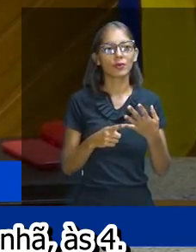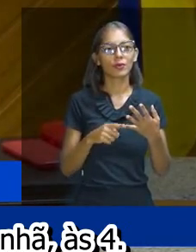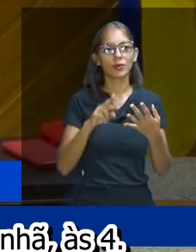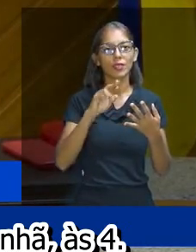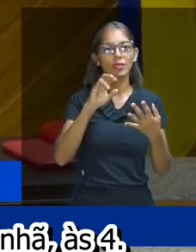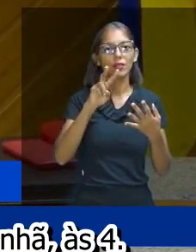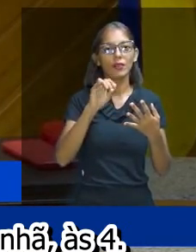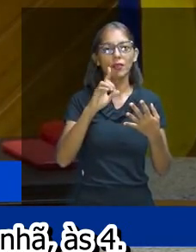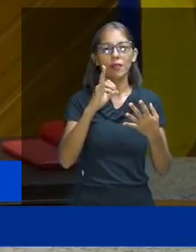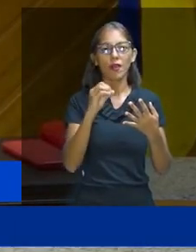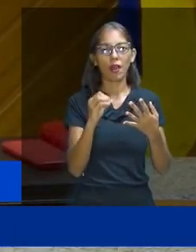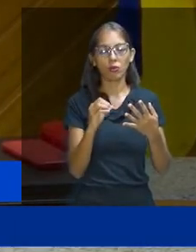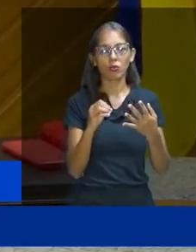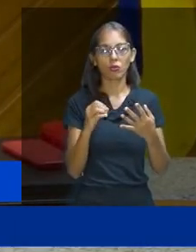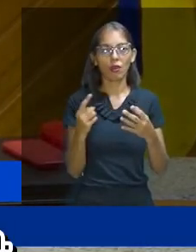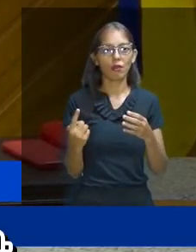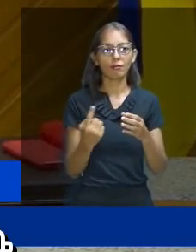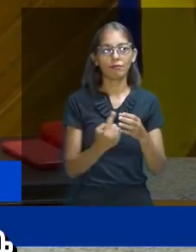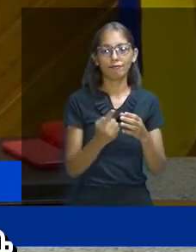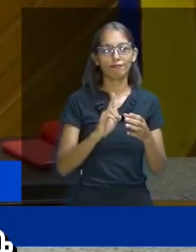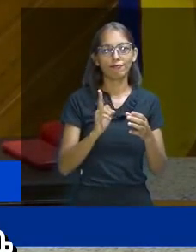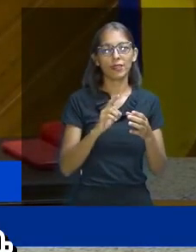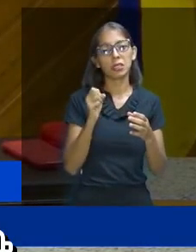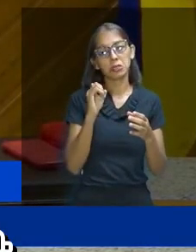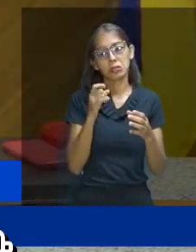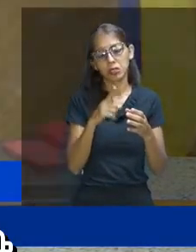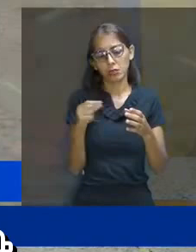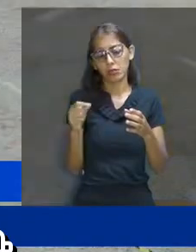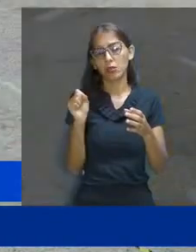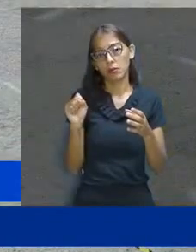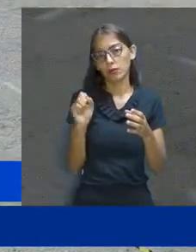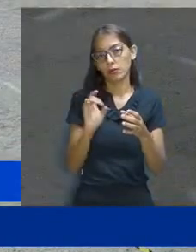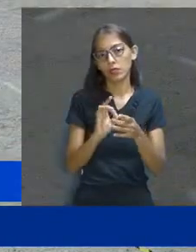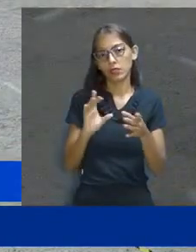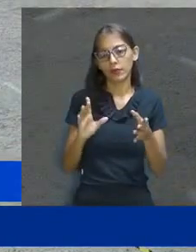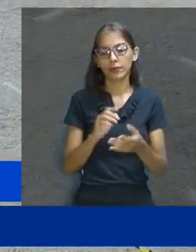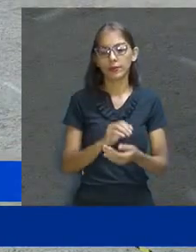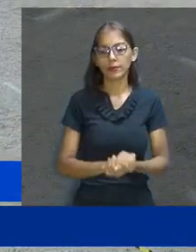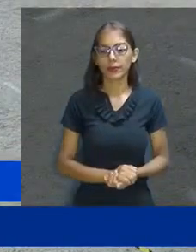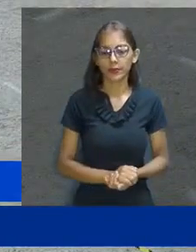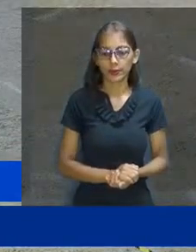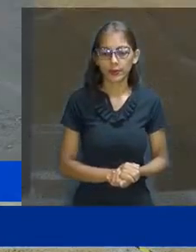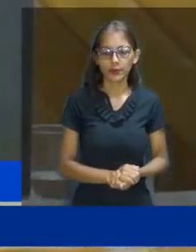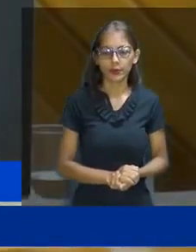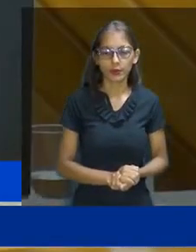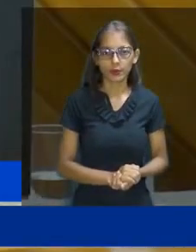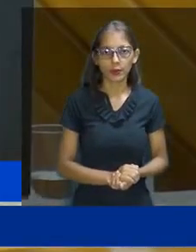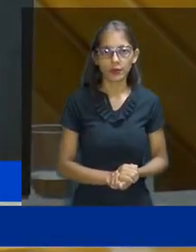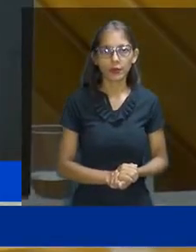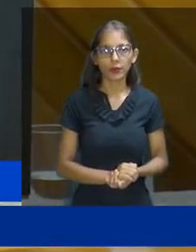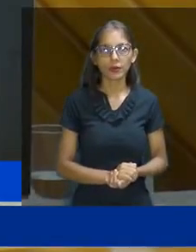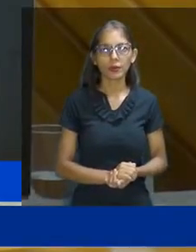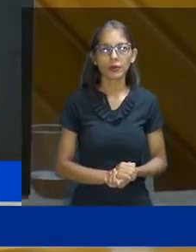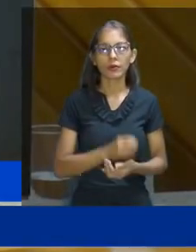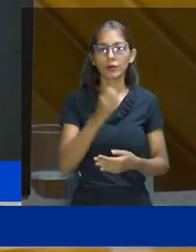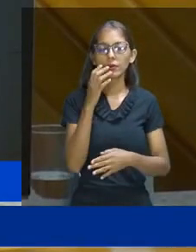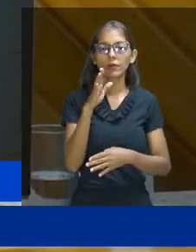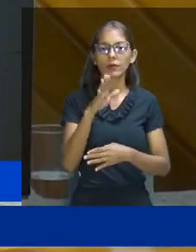não, amanhã às 4, tá? Então, pronto. E ilustre relatora com a palavra. Boa tarde,